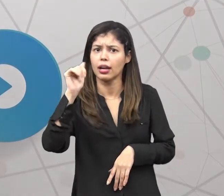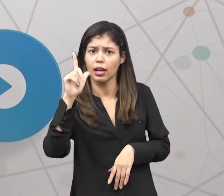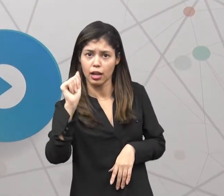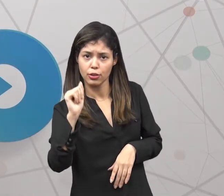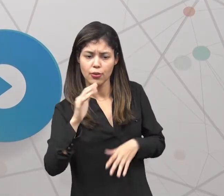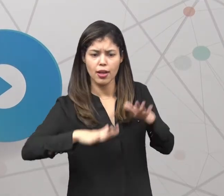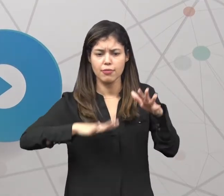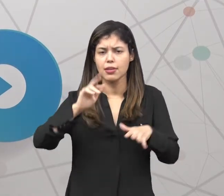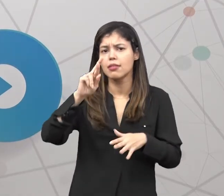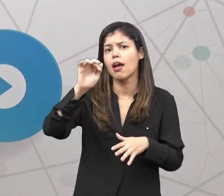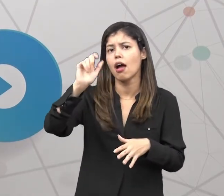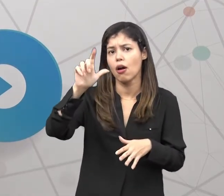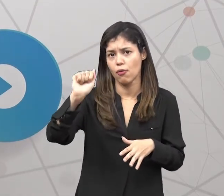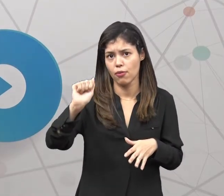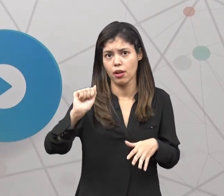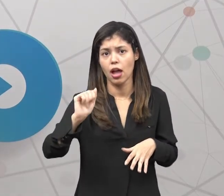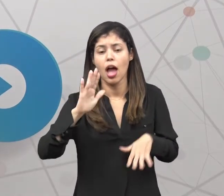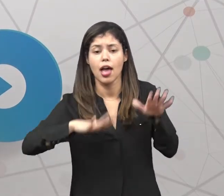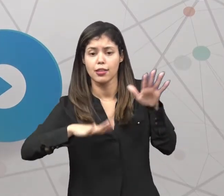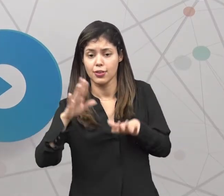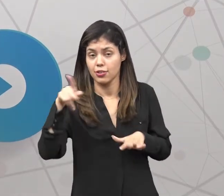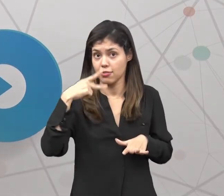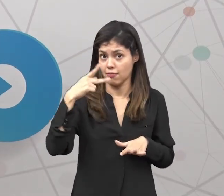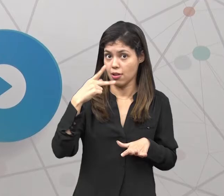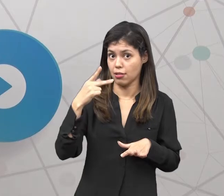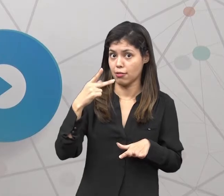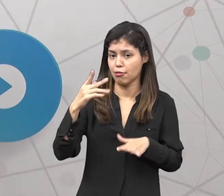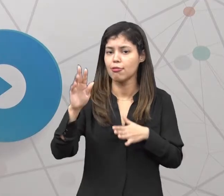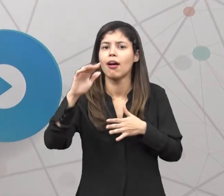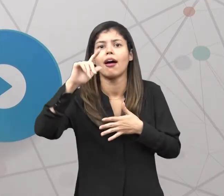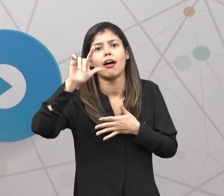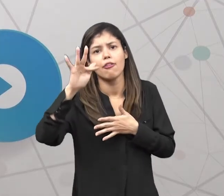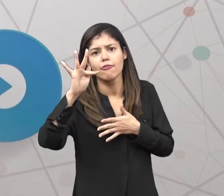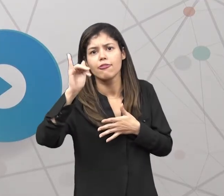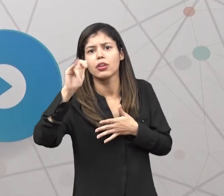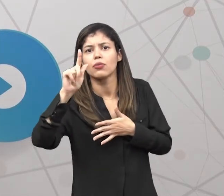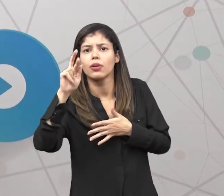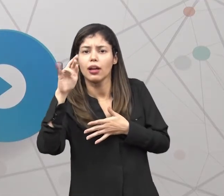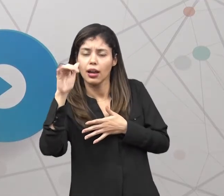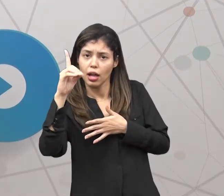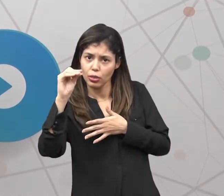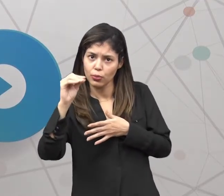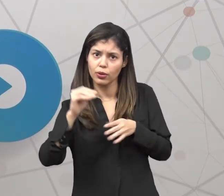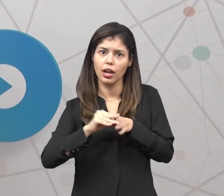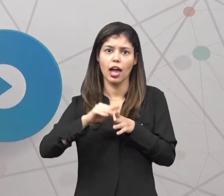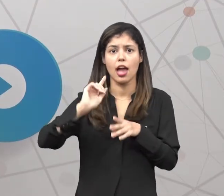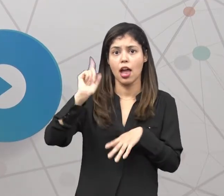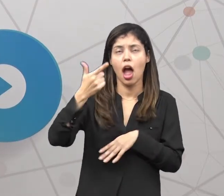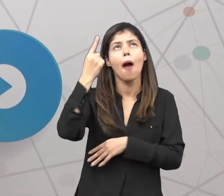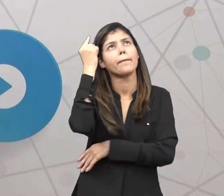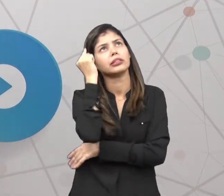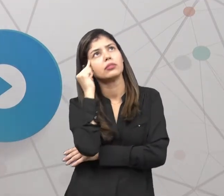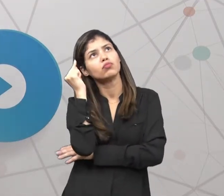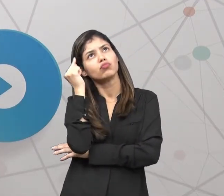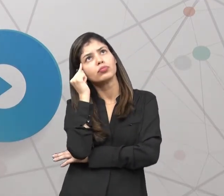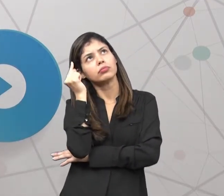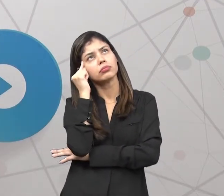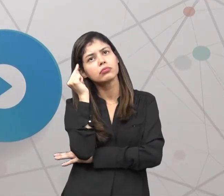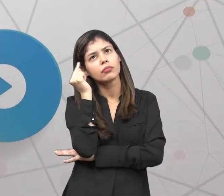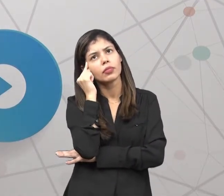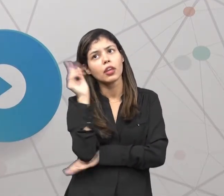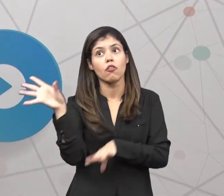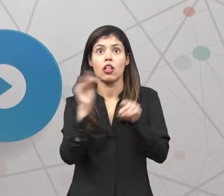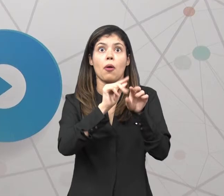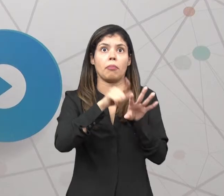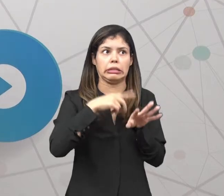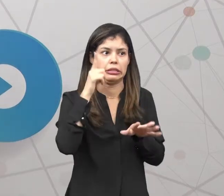está sendo falado algo em sentido figurado, que não é o sentido próprio, aí você vai e pensa, ah não, vou levar ao